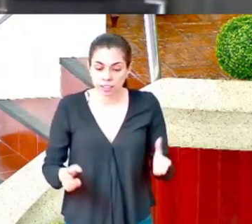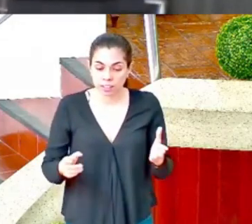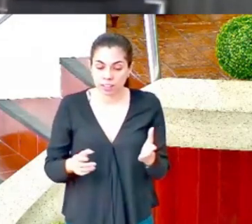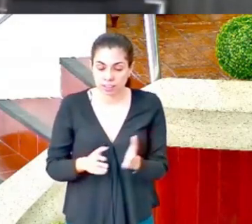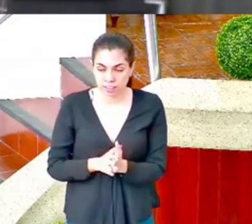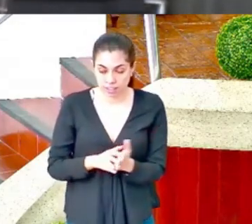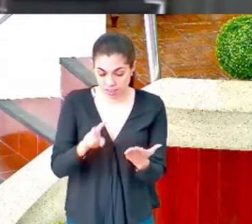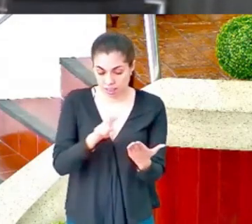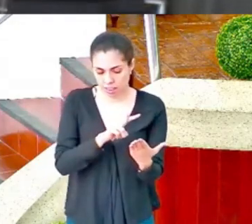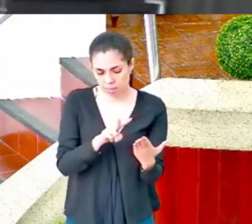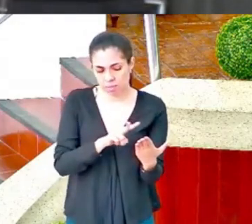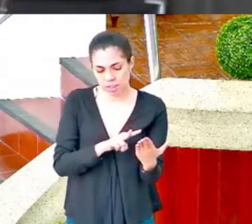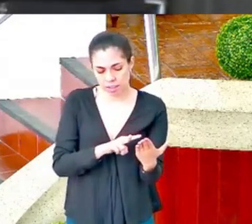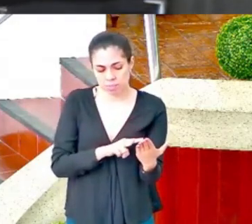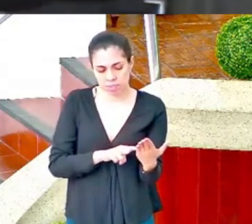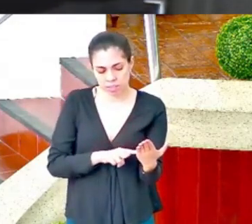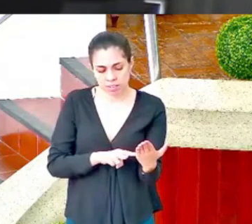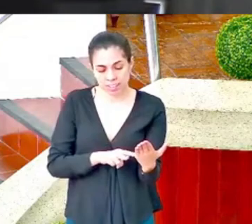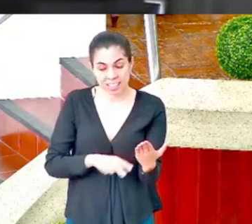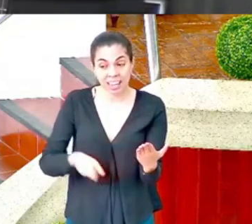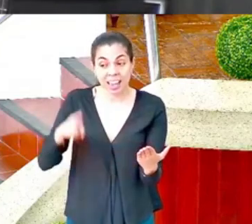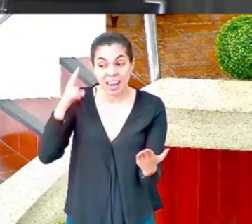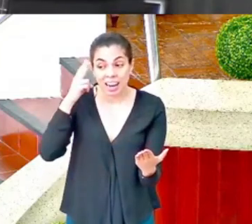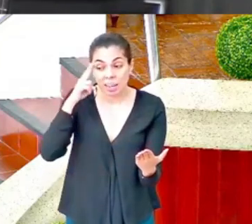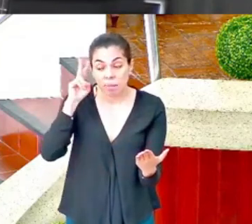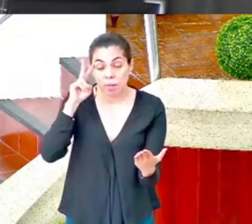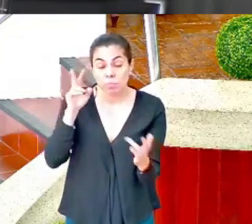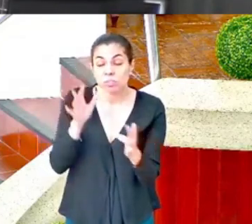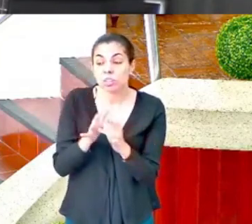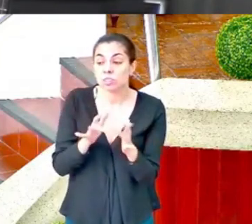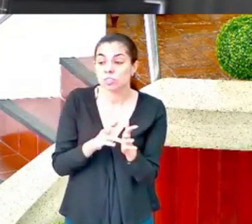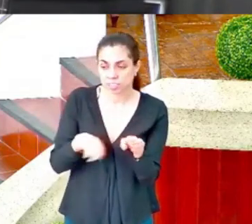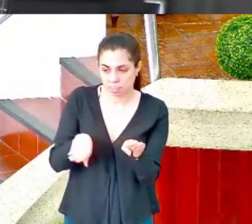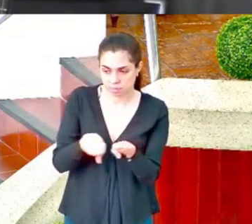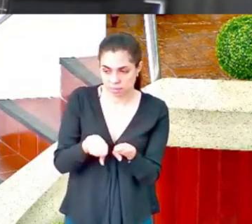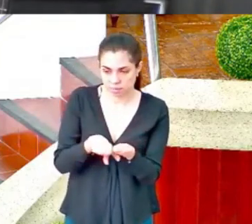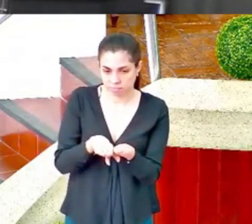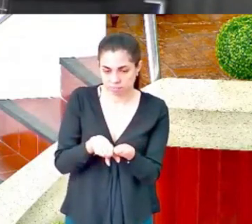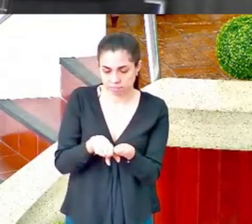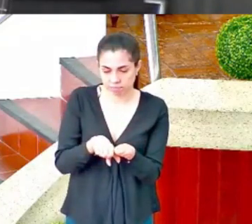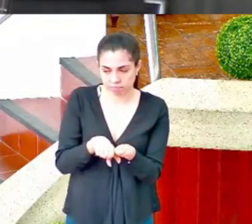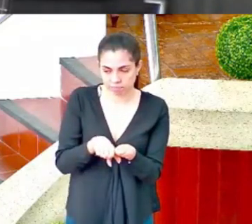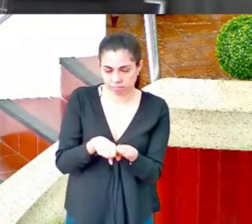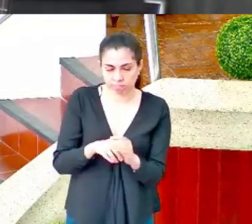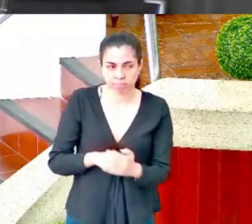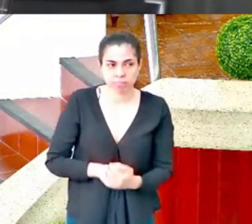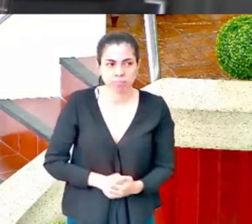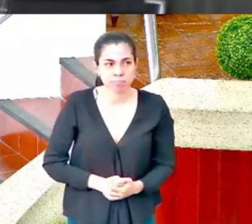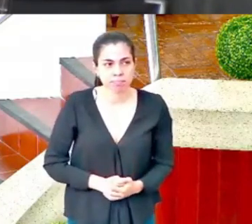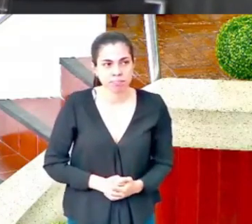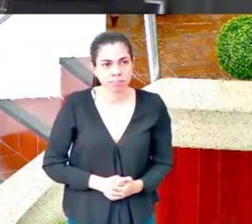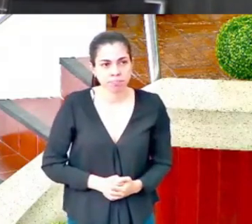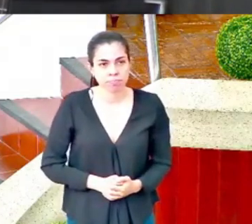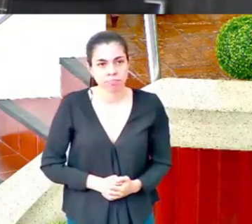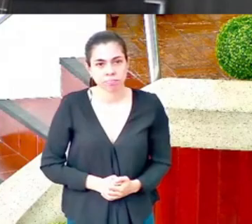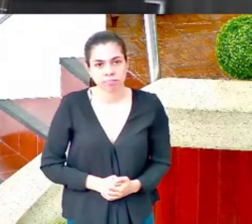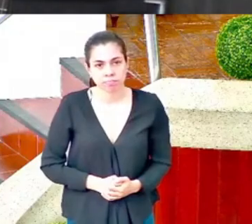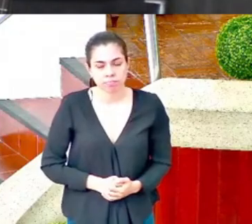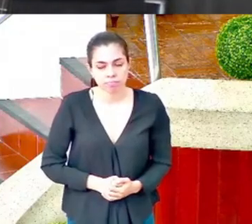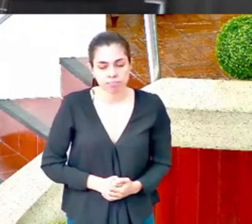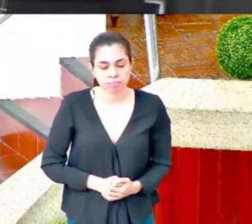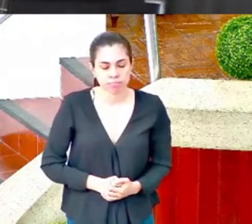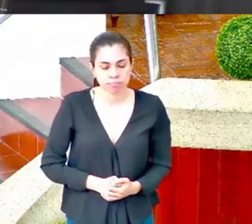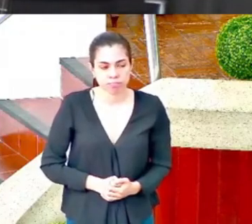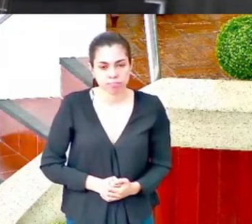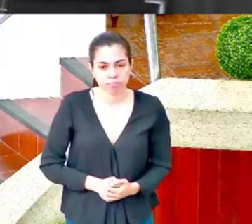agiram, uns de maneira maléfica, outros de maneira benéfica, esse aqui é um rei que aponta para